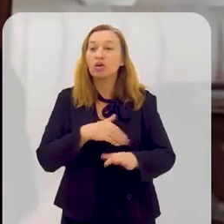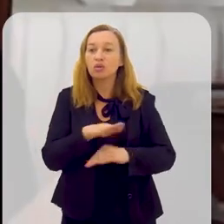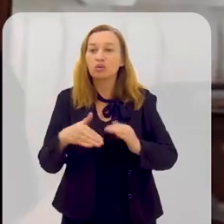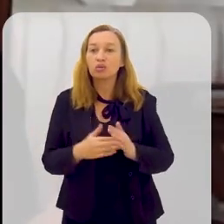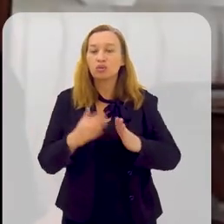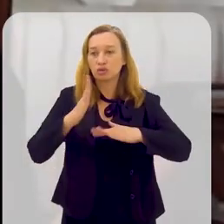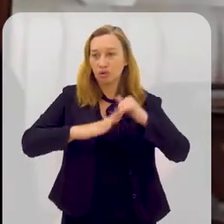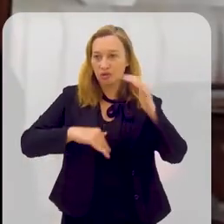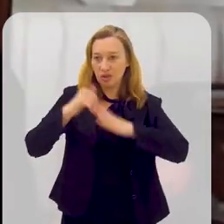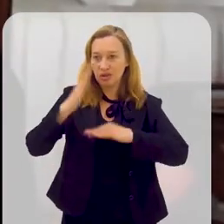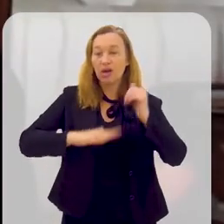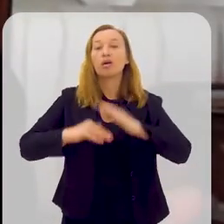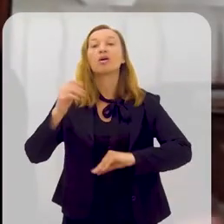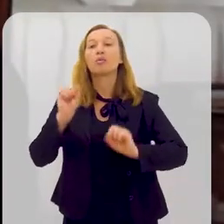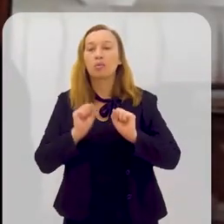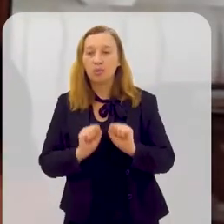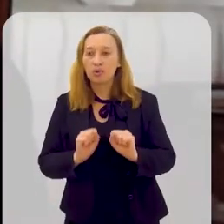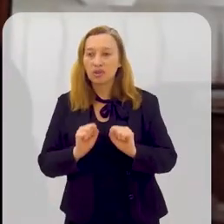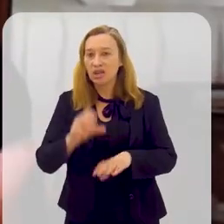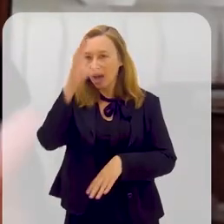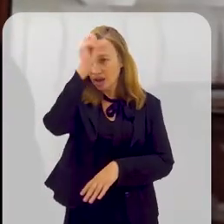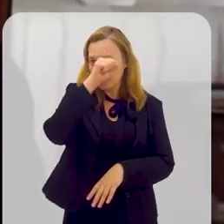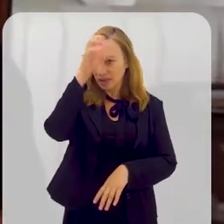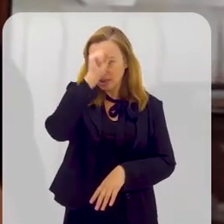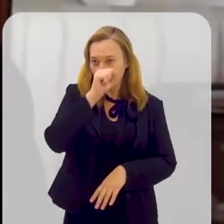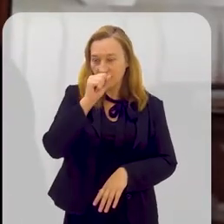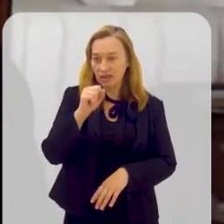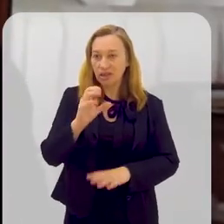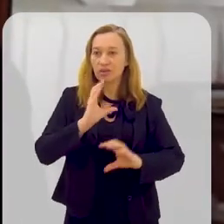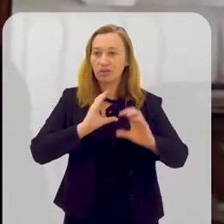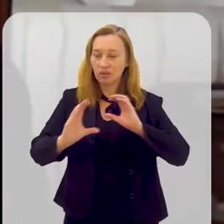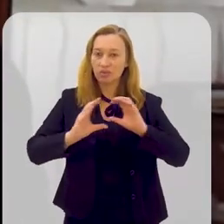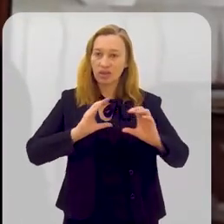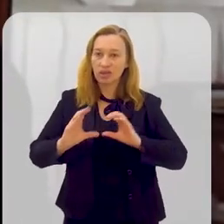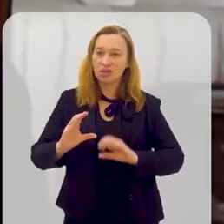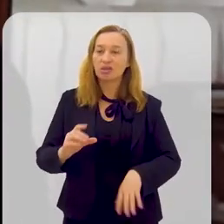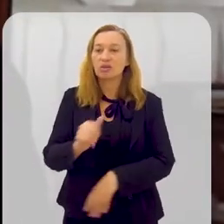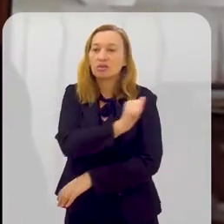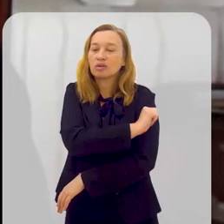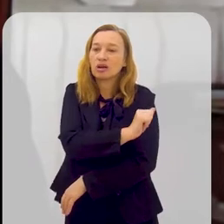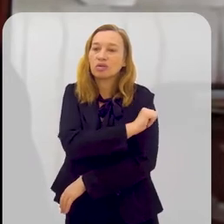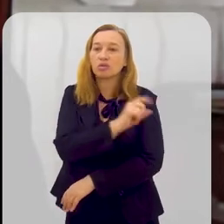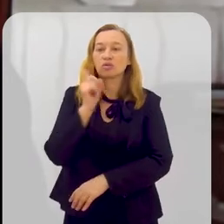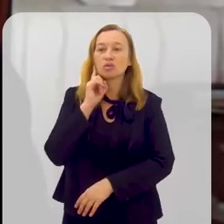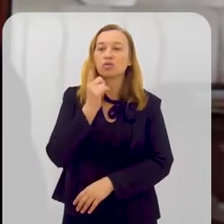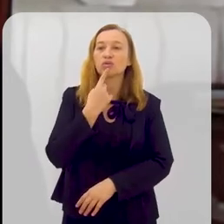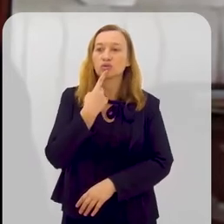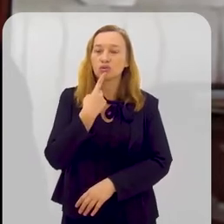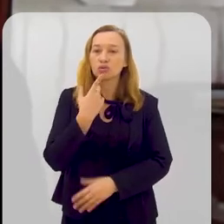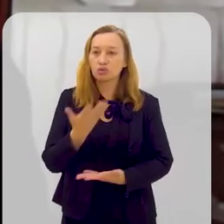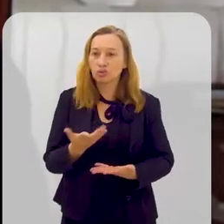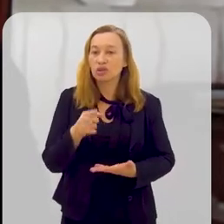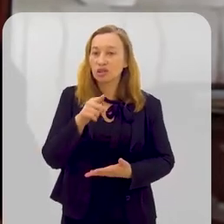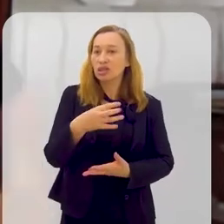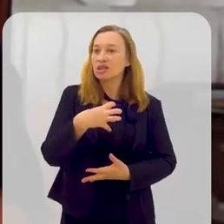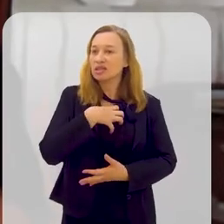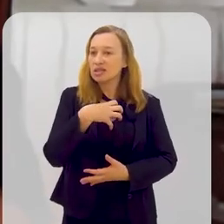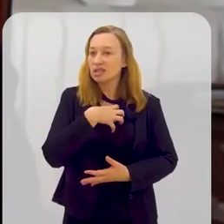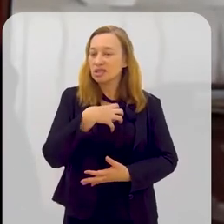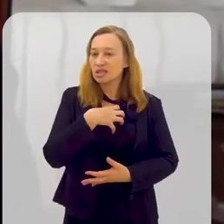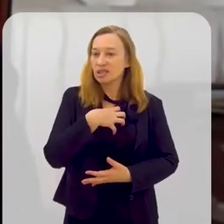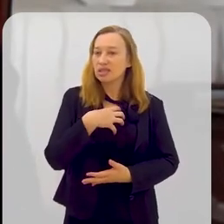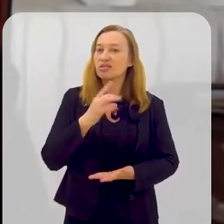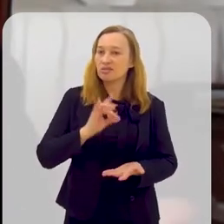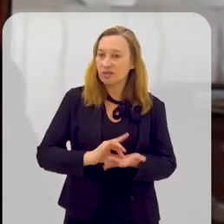com todos esses profissionais poderiam aprender e interagir com os alunos surdos de uma maneira